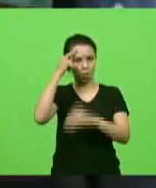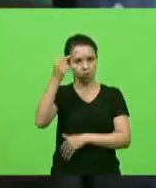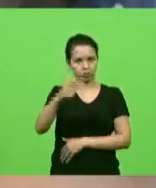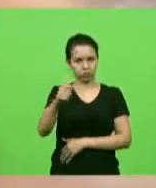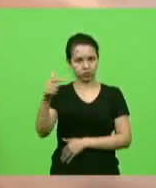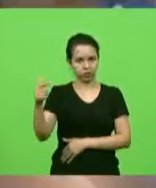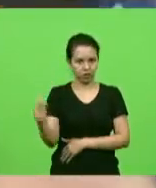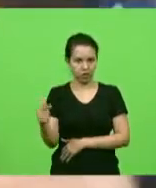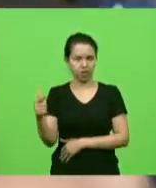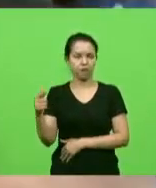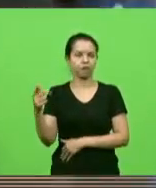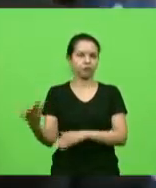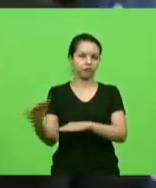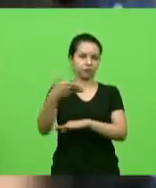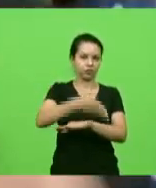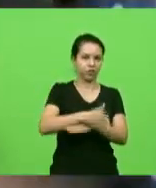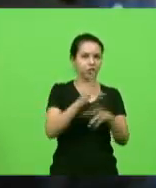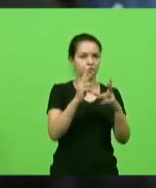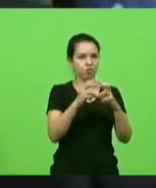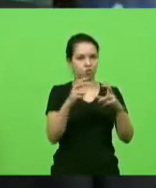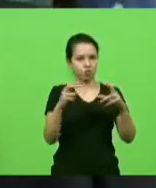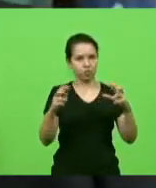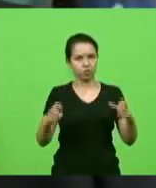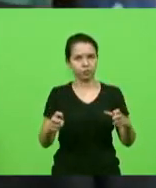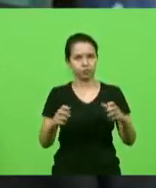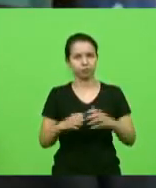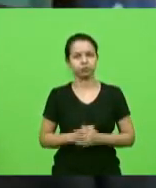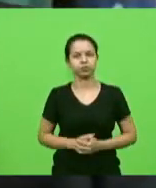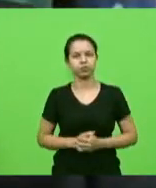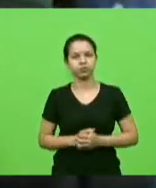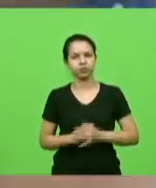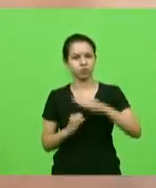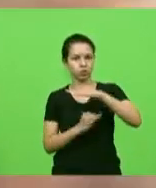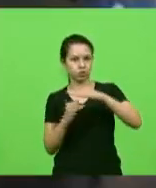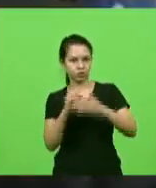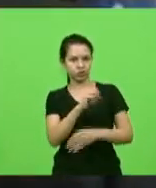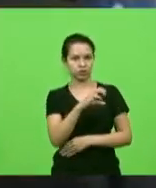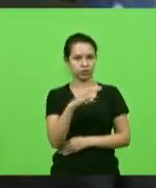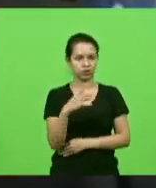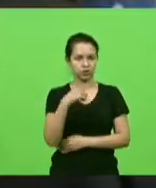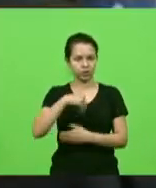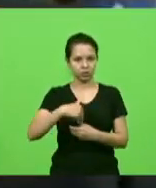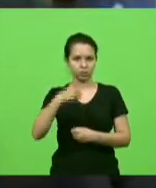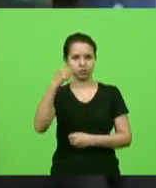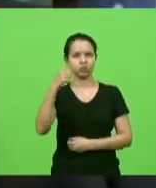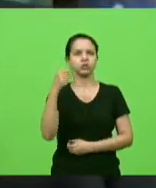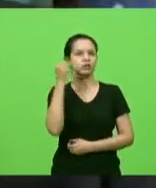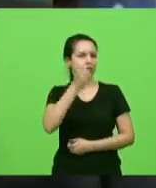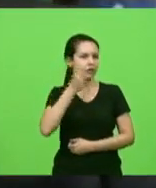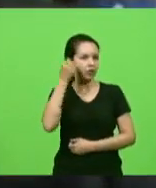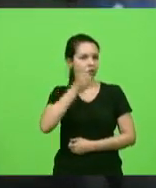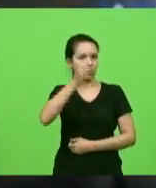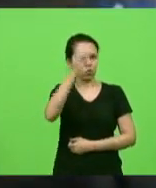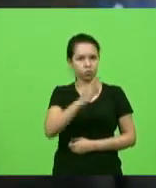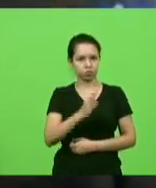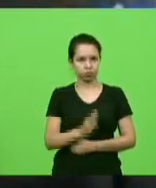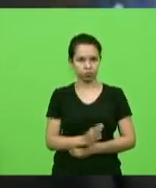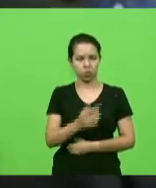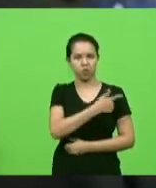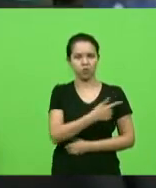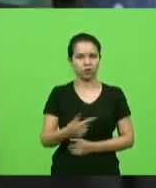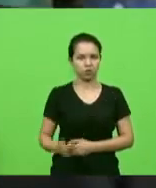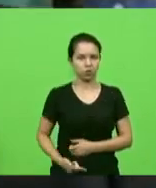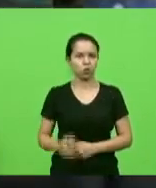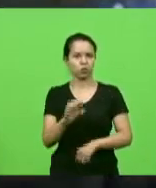para Florianópolis fundou a Federação da indústria de Santa Catarina se elegeu Senador da república e foi